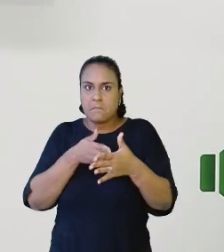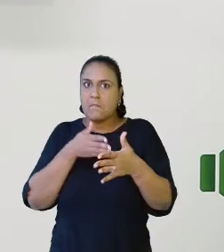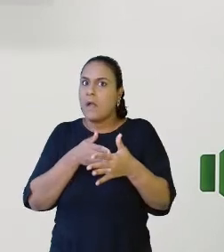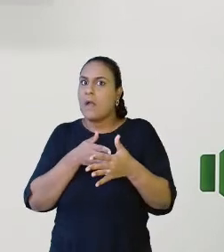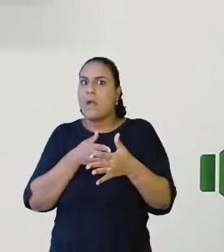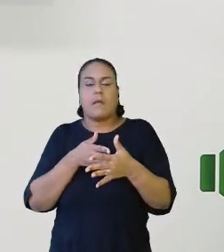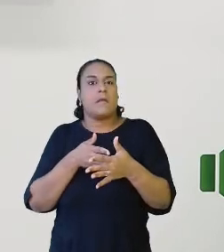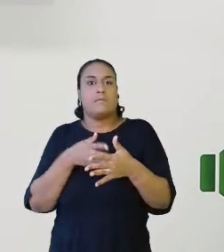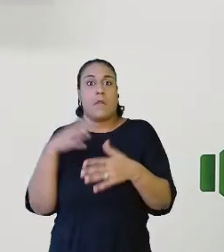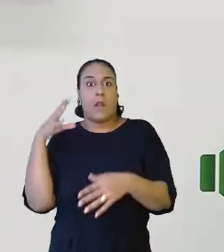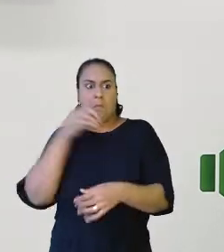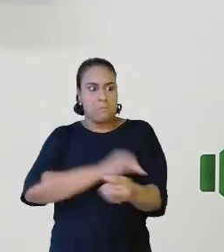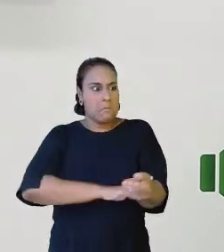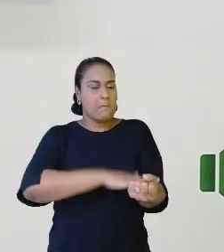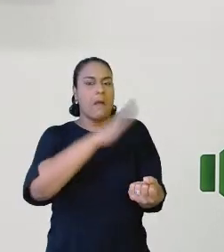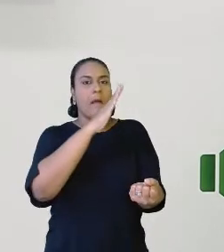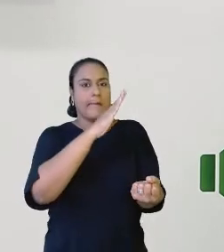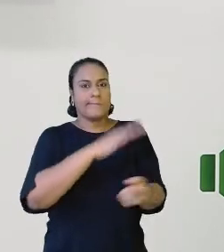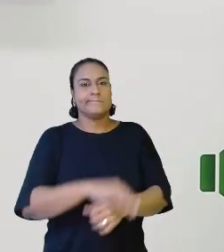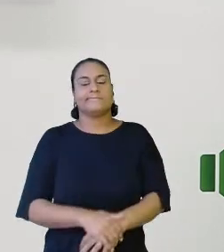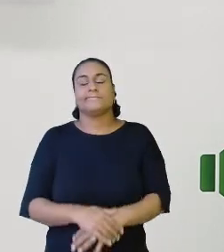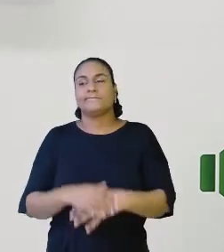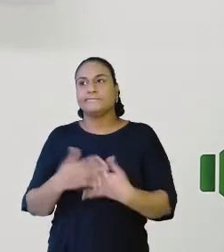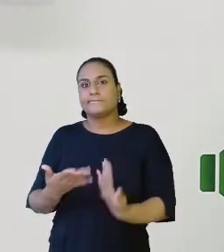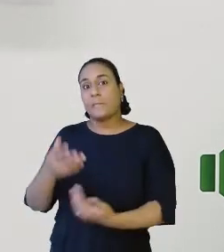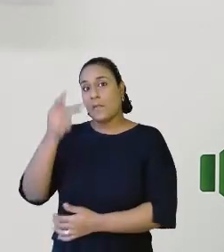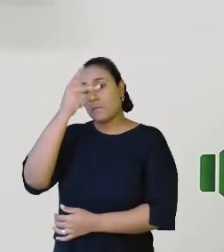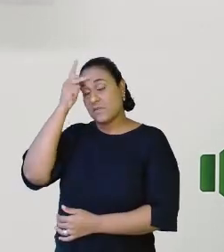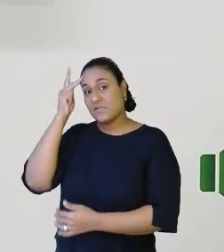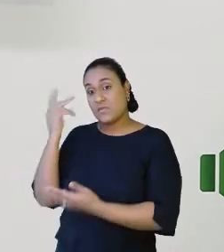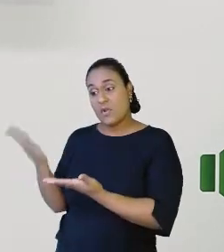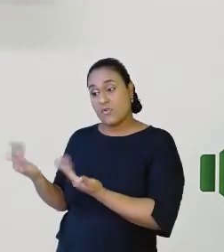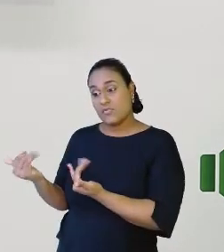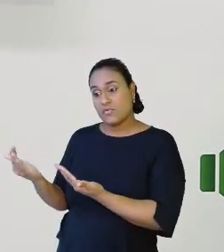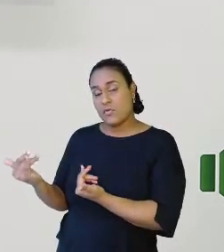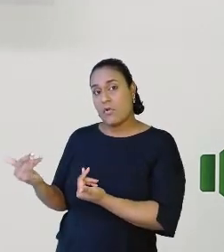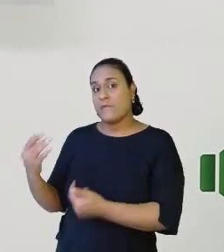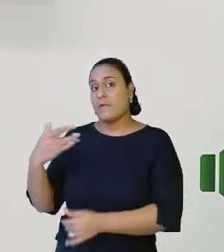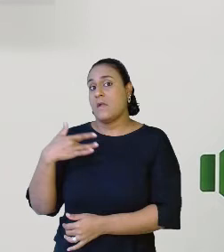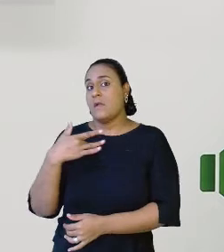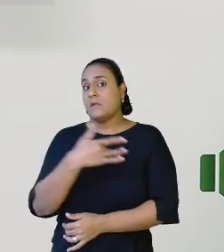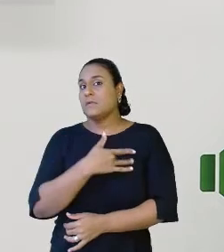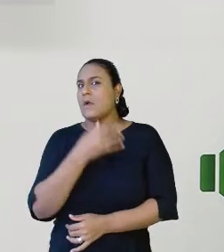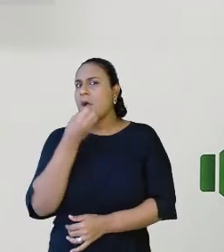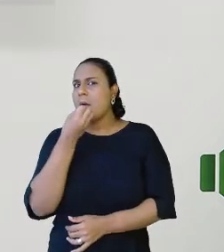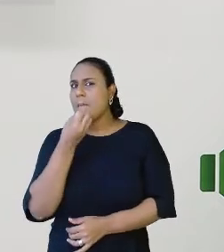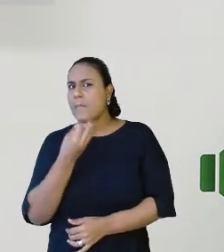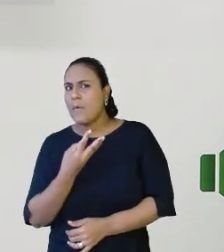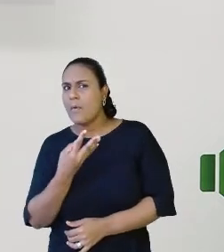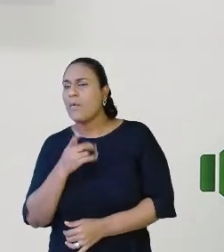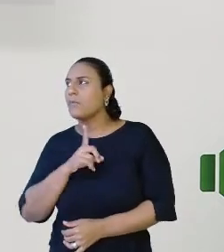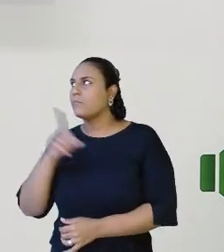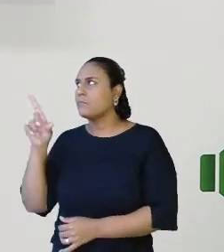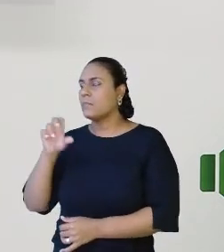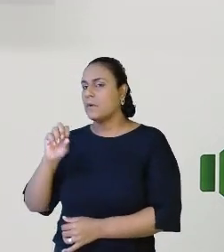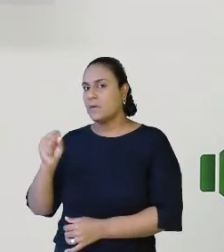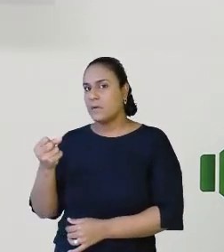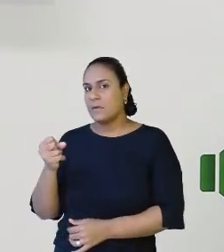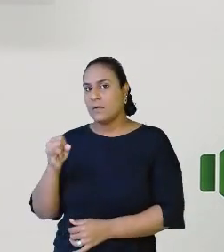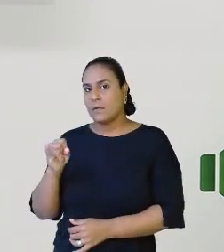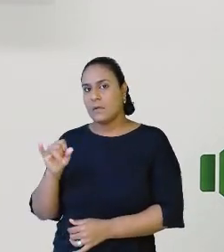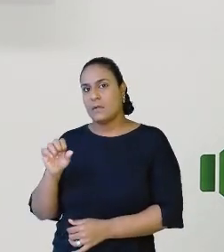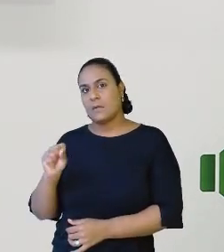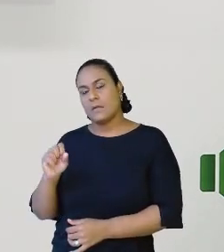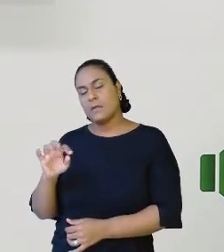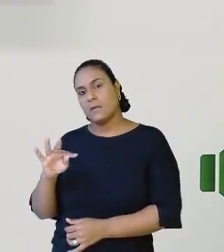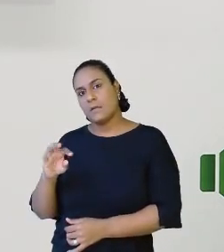aumente. Uma pessoa jovem com boa saúde, a pressão nas artérias durante a sístole ventricular,